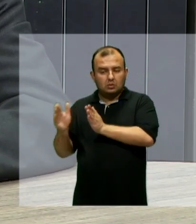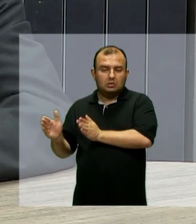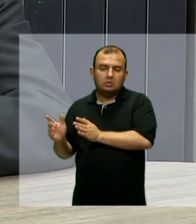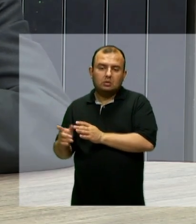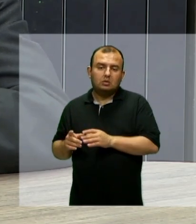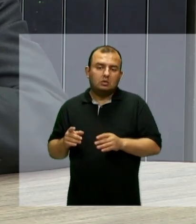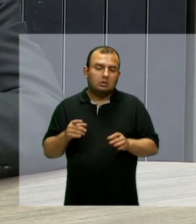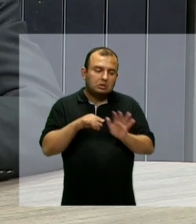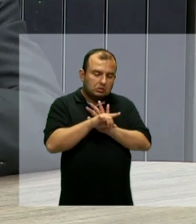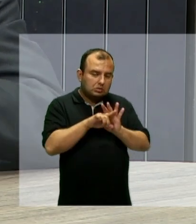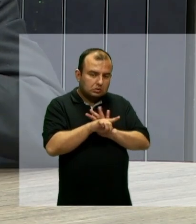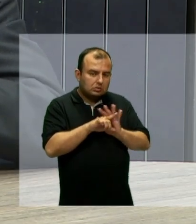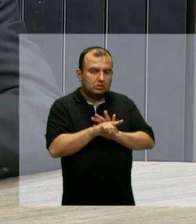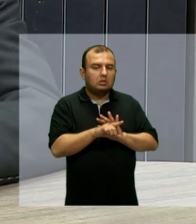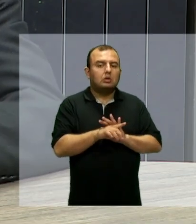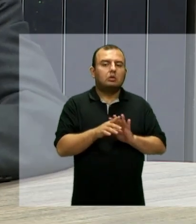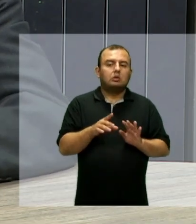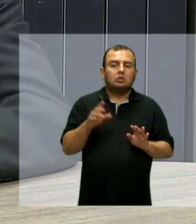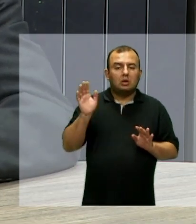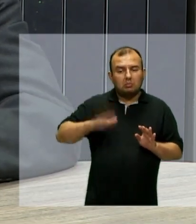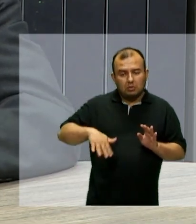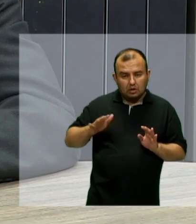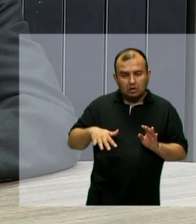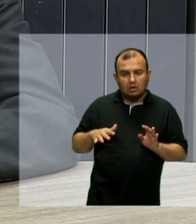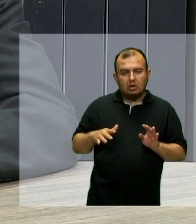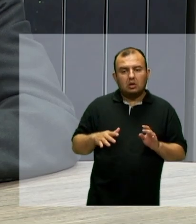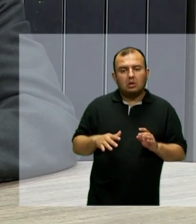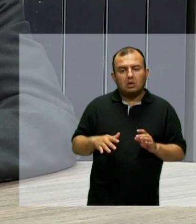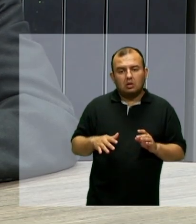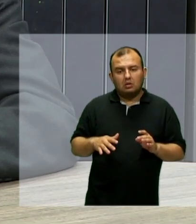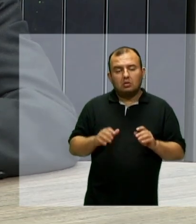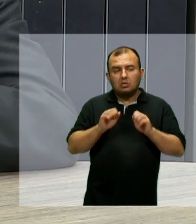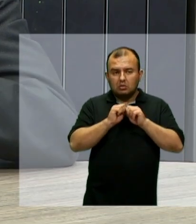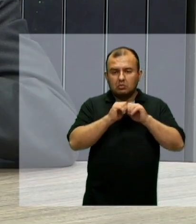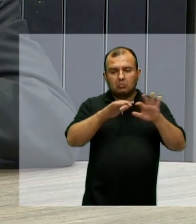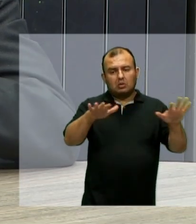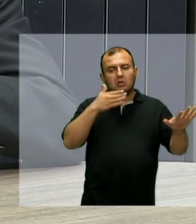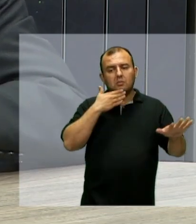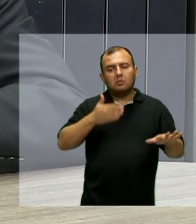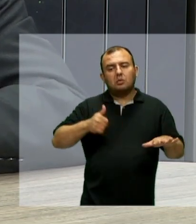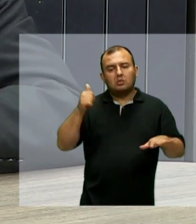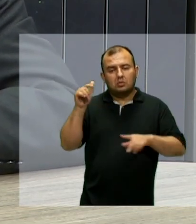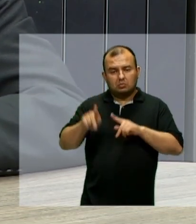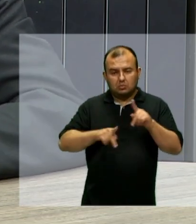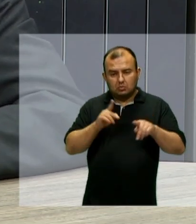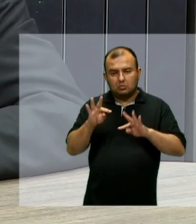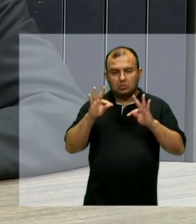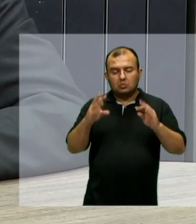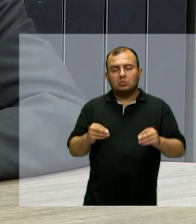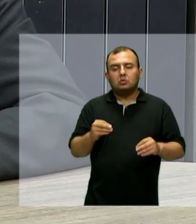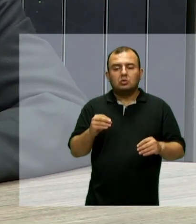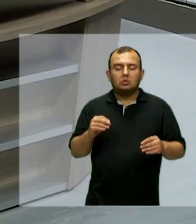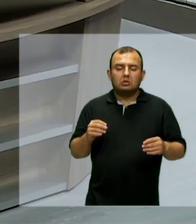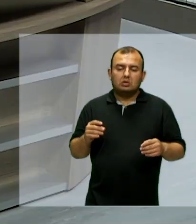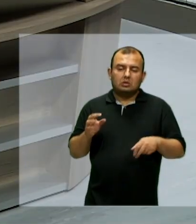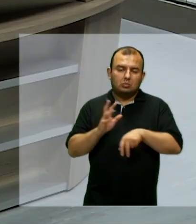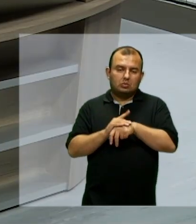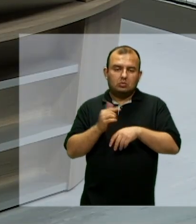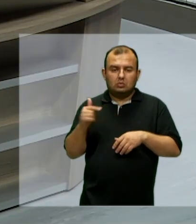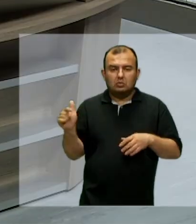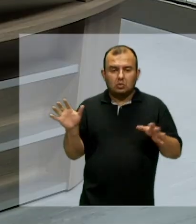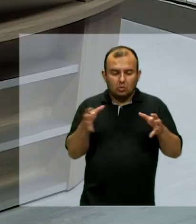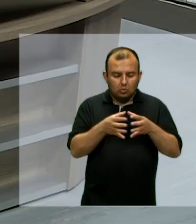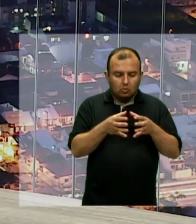é um método exequível, barato, replicável, uma população assintomática. O senhor falou em grupos